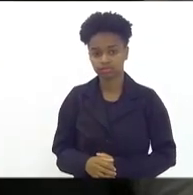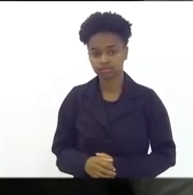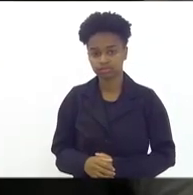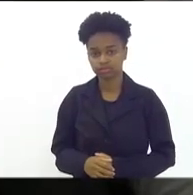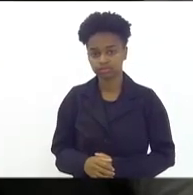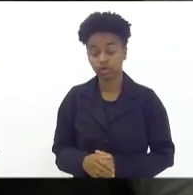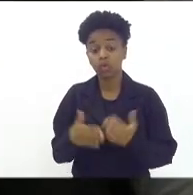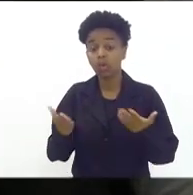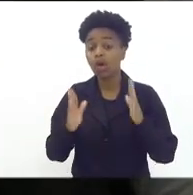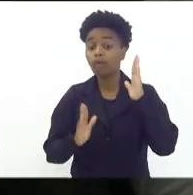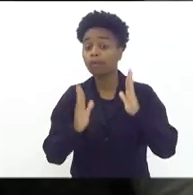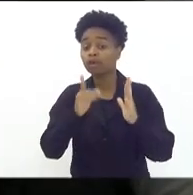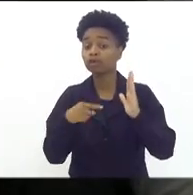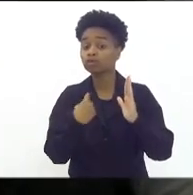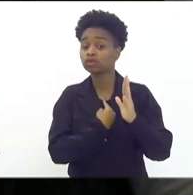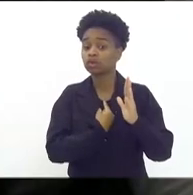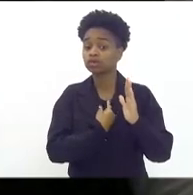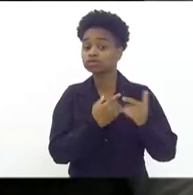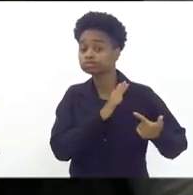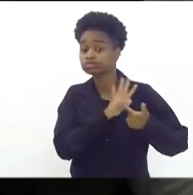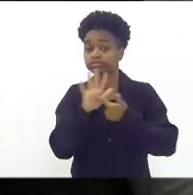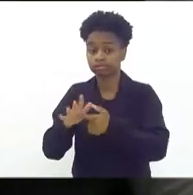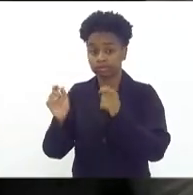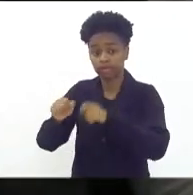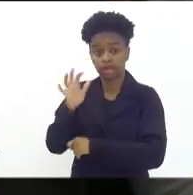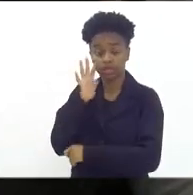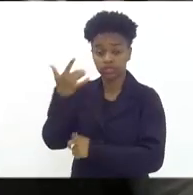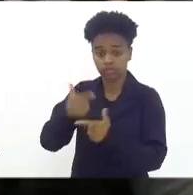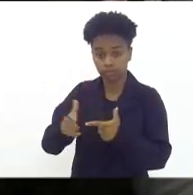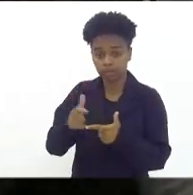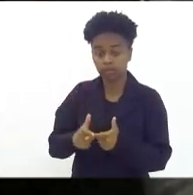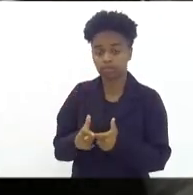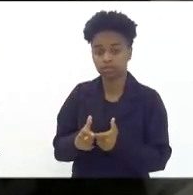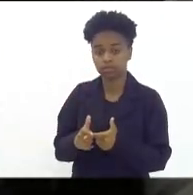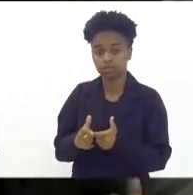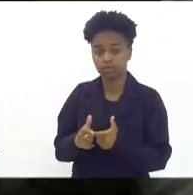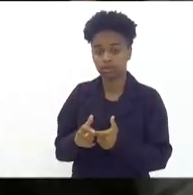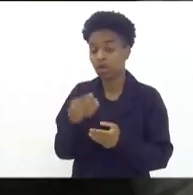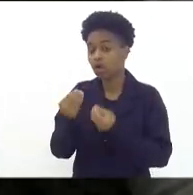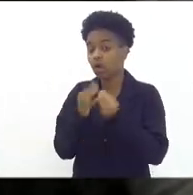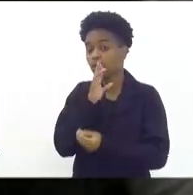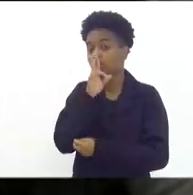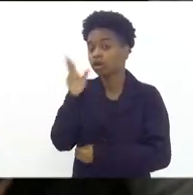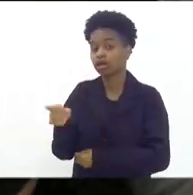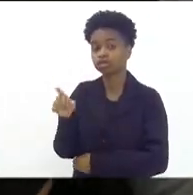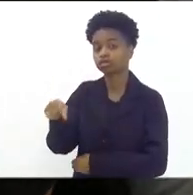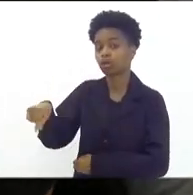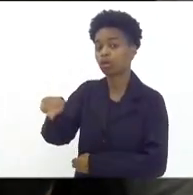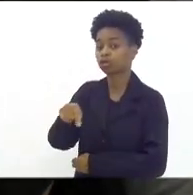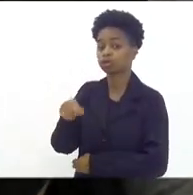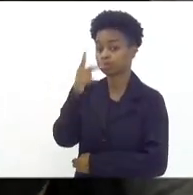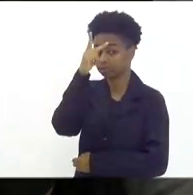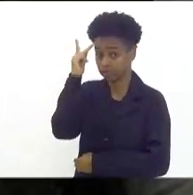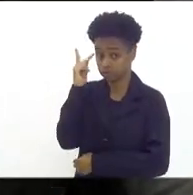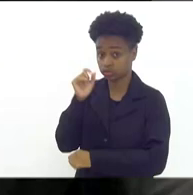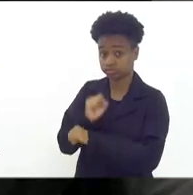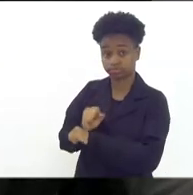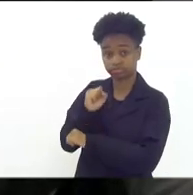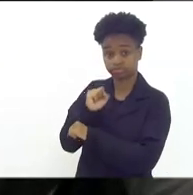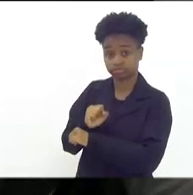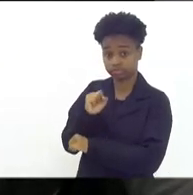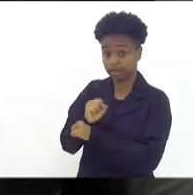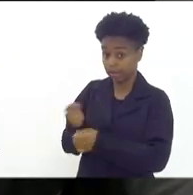Qual é o prazo para a gente sanar esse tipo de problema para a gente poder dar uma resposta para aqueles que estão lá fora